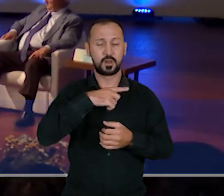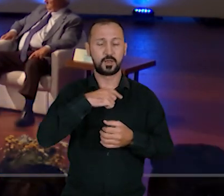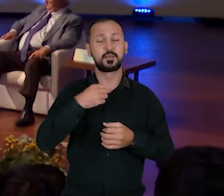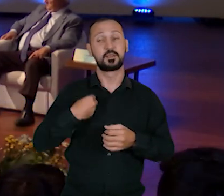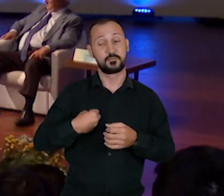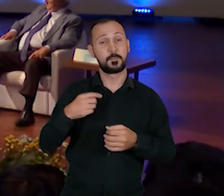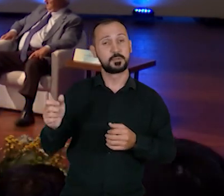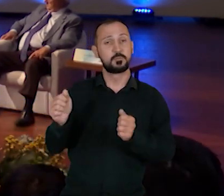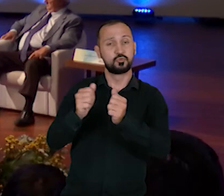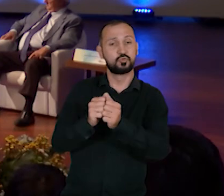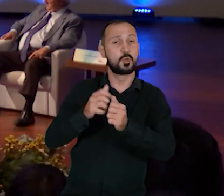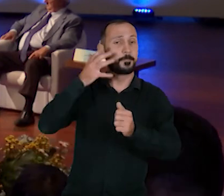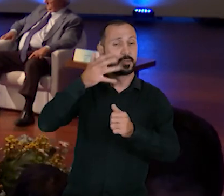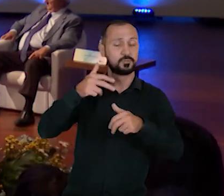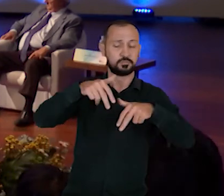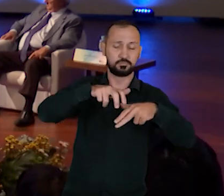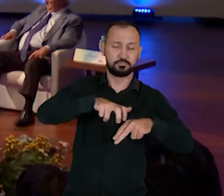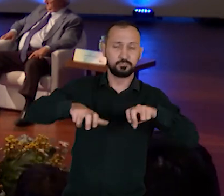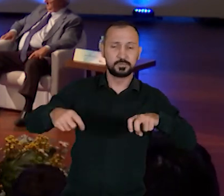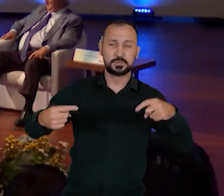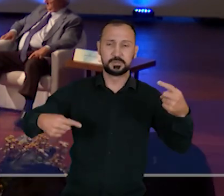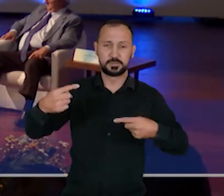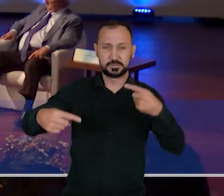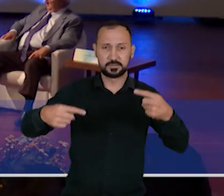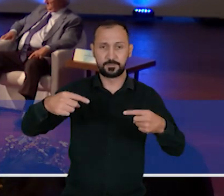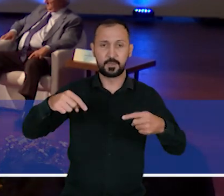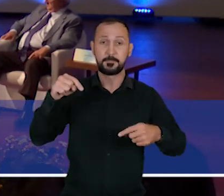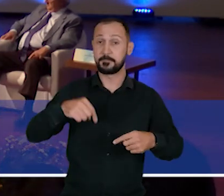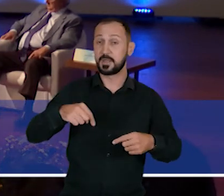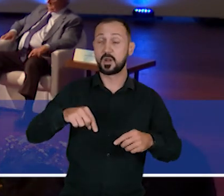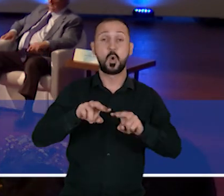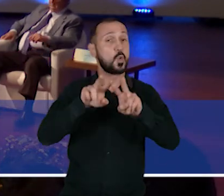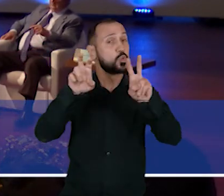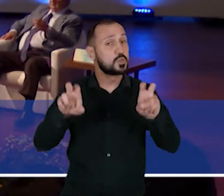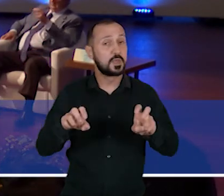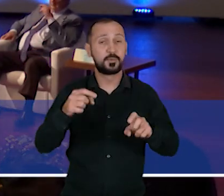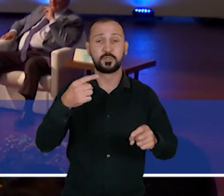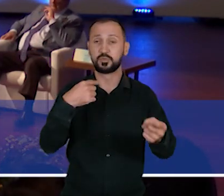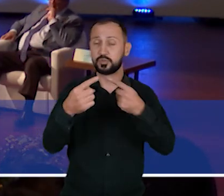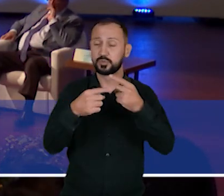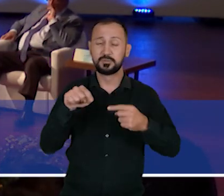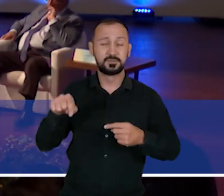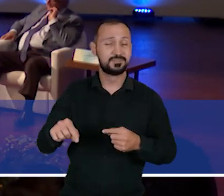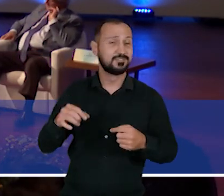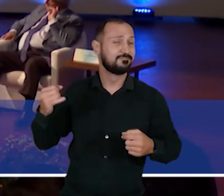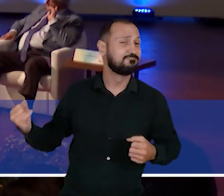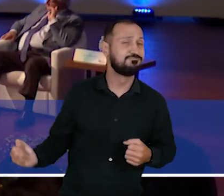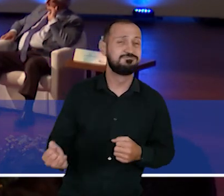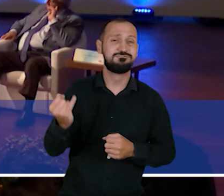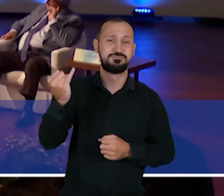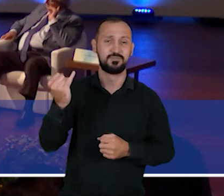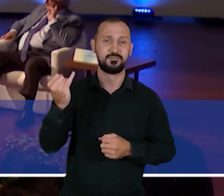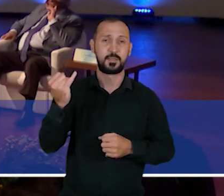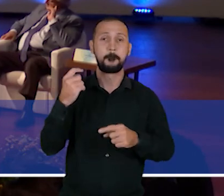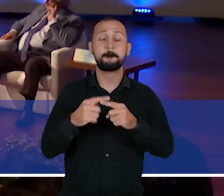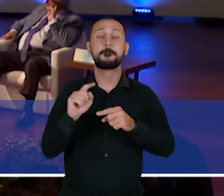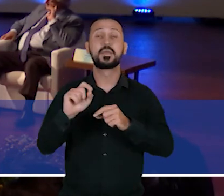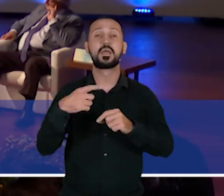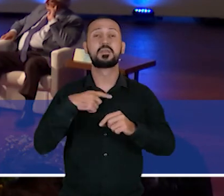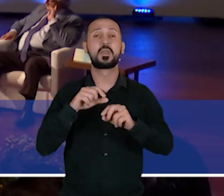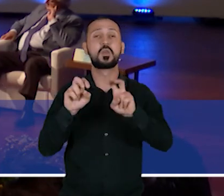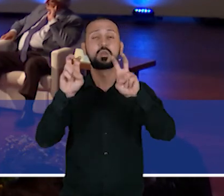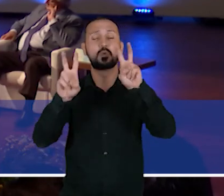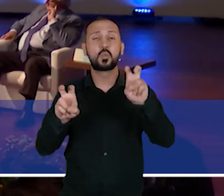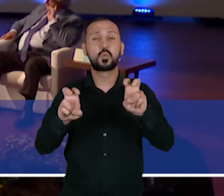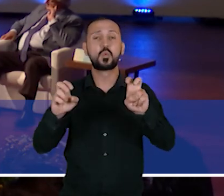participação do professor José dos Santos de Carvalho Filho. Para ela, o tema discutido por ele é muito importante